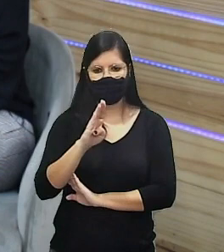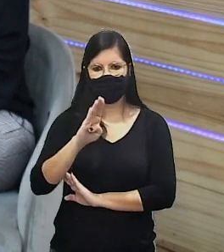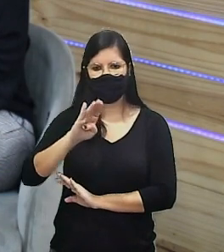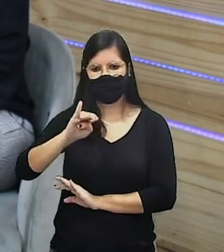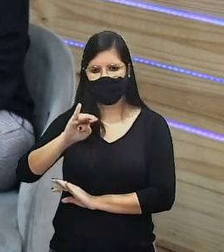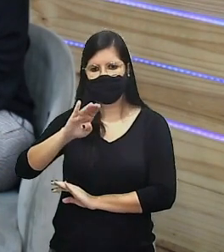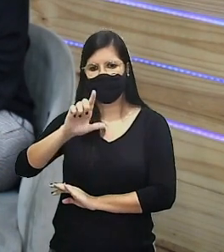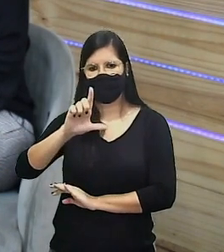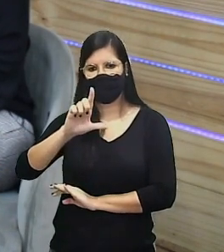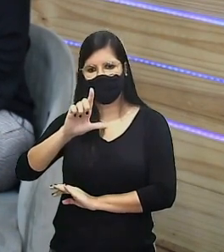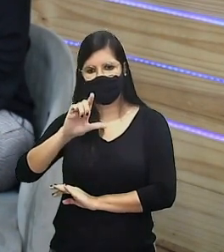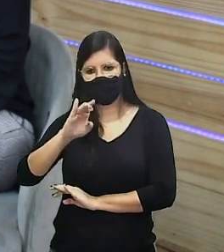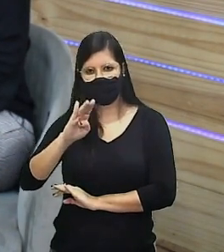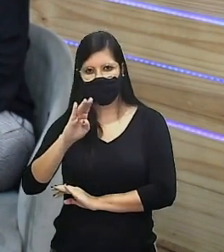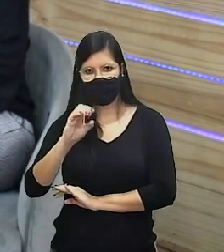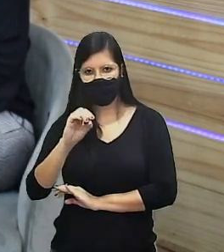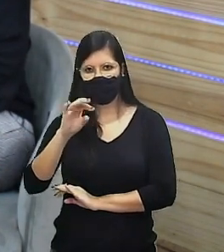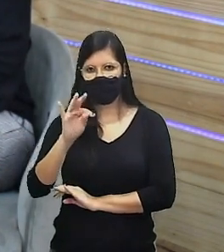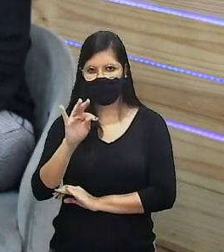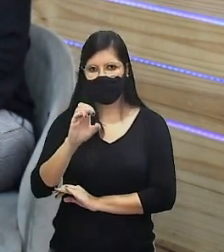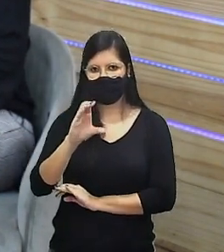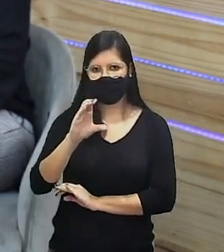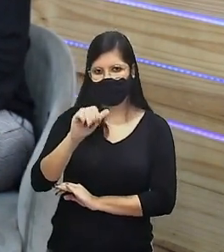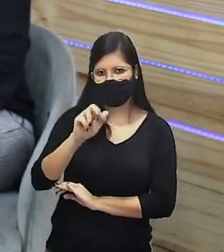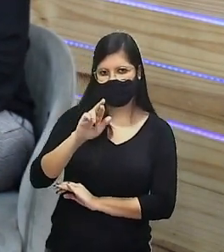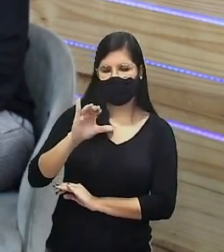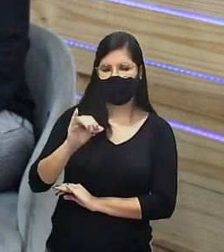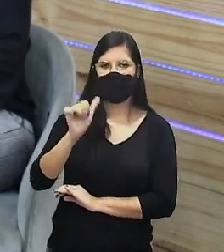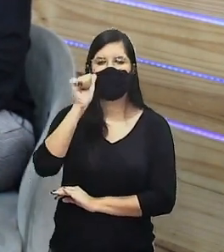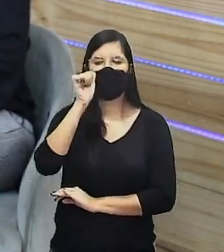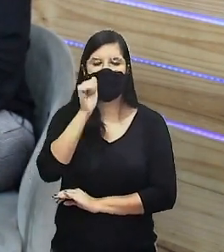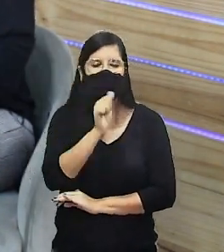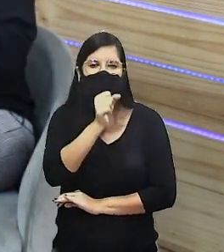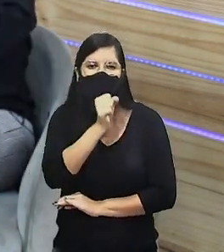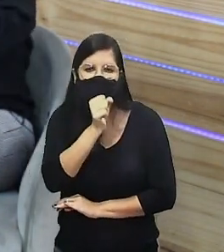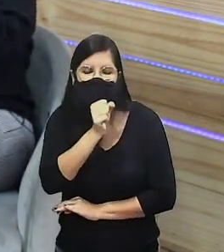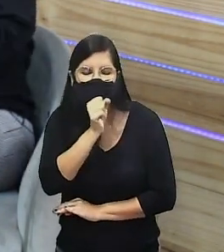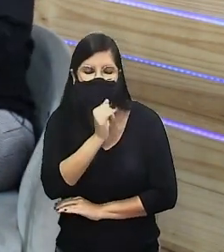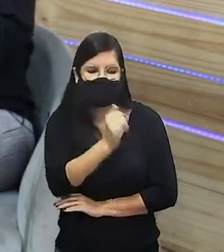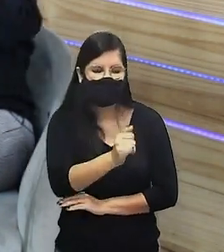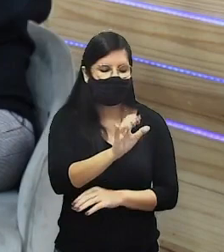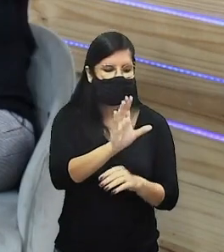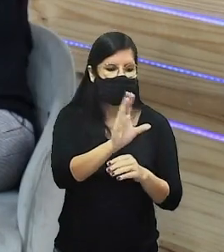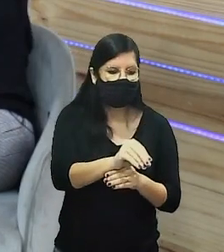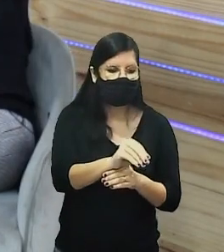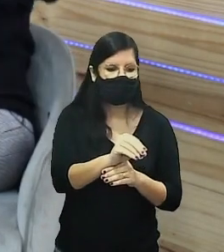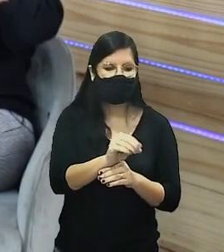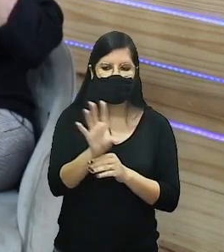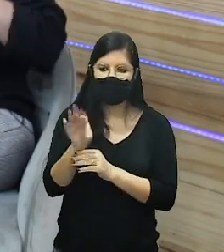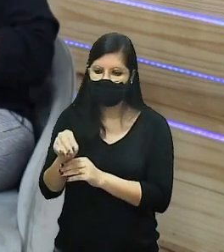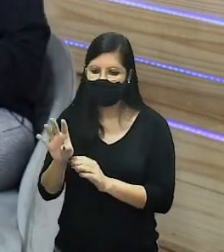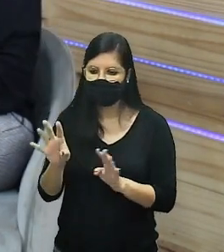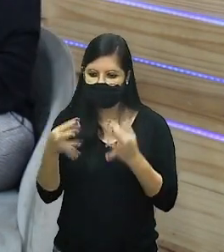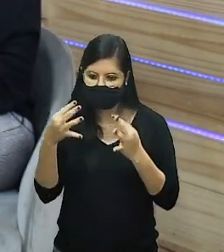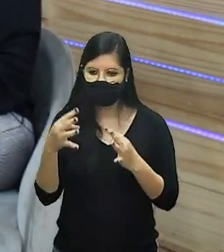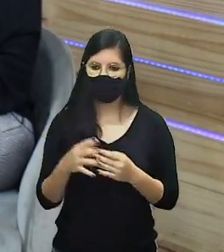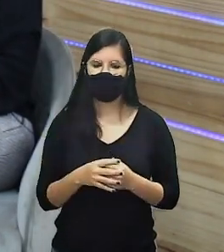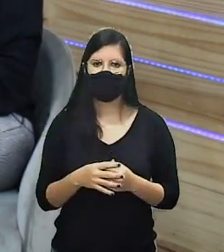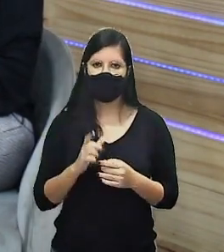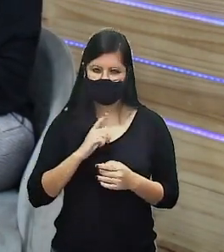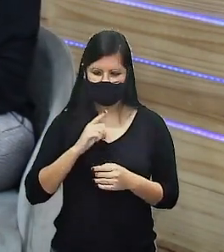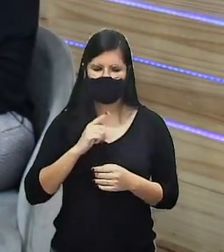vai aparecer uma senhora carrancuda, né? Mandando você fazer silêncio, mandando calar a boca. Tá com essa imagem ainda, né? Ainda tem essa imagem aí,